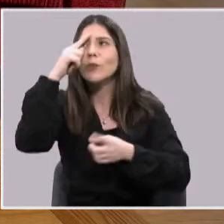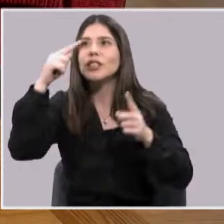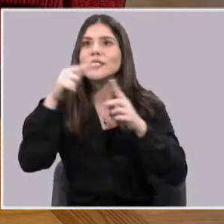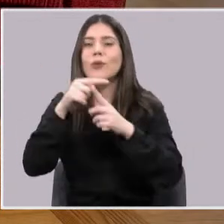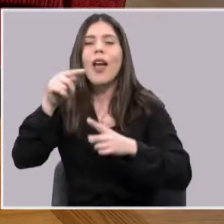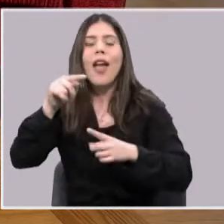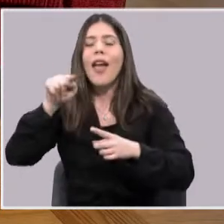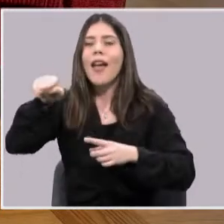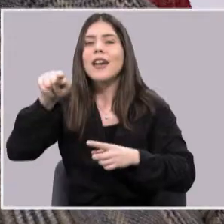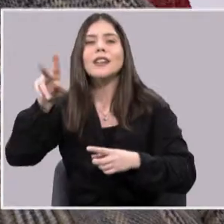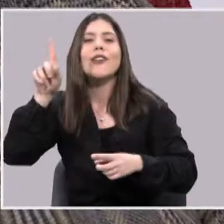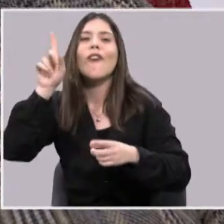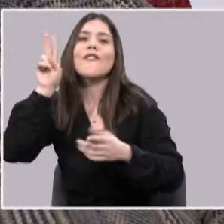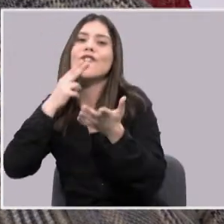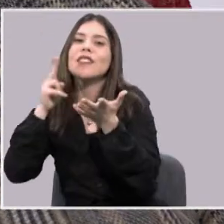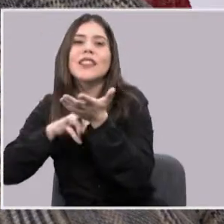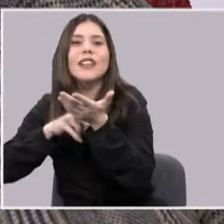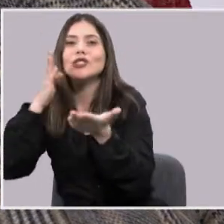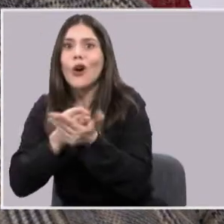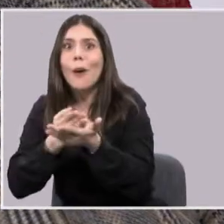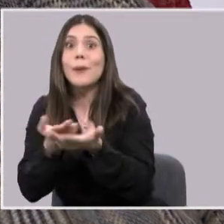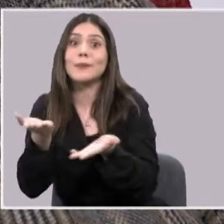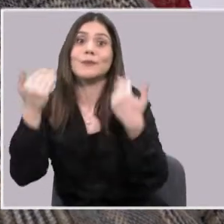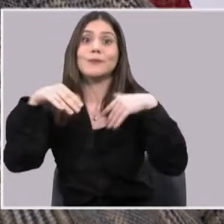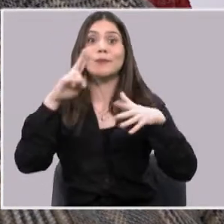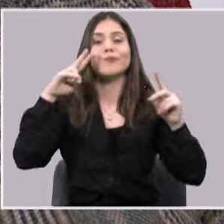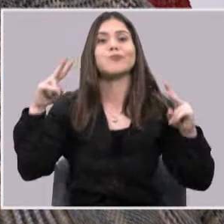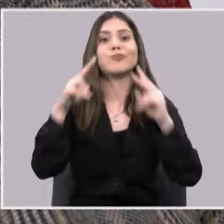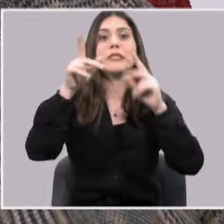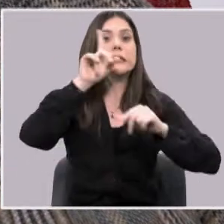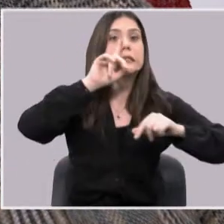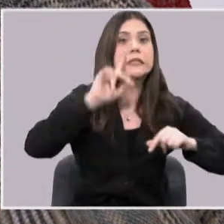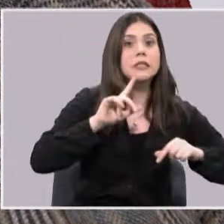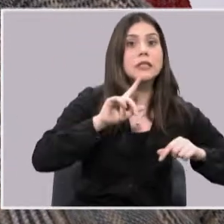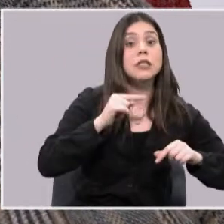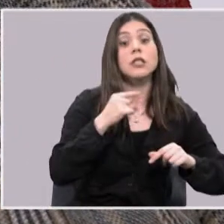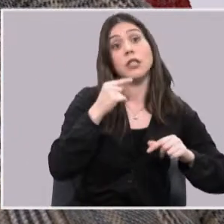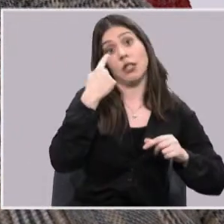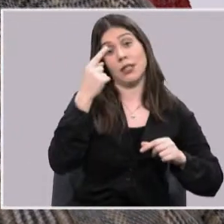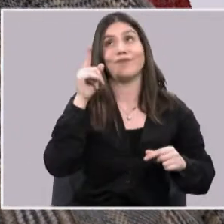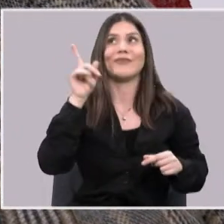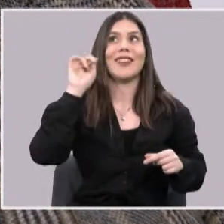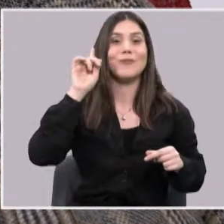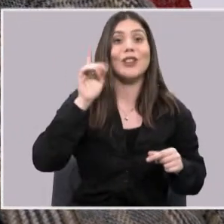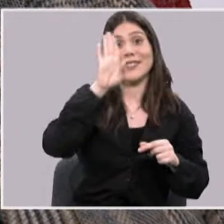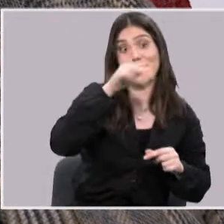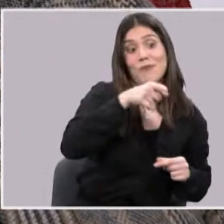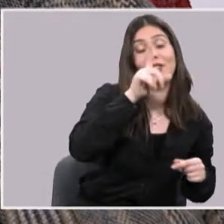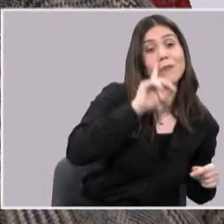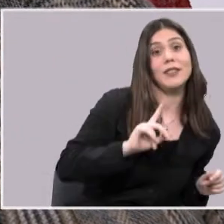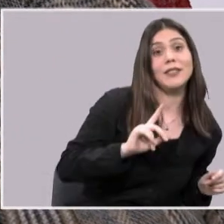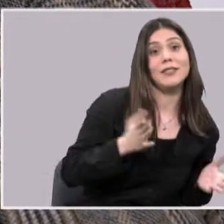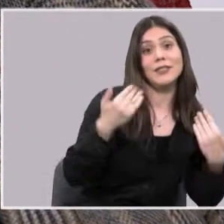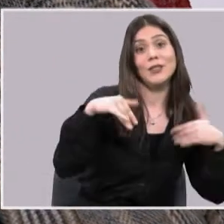serve para premiar a verdade. E muitas vezes, para encontrarmos a verdade, é importante diagnosticarmos uma mentira.